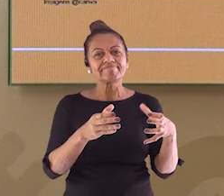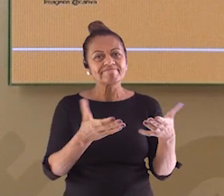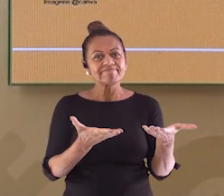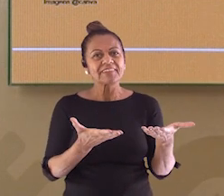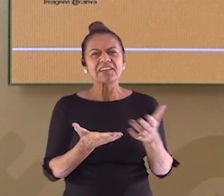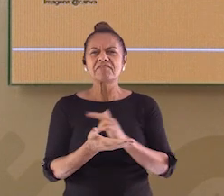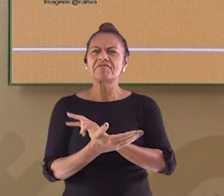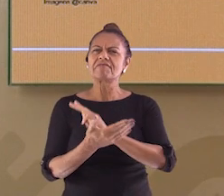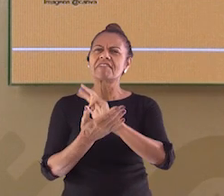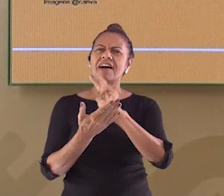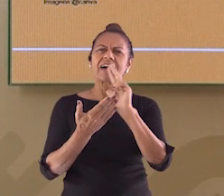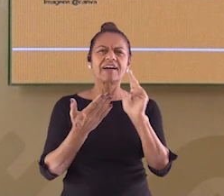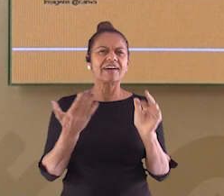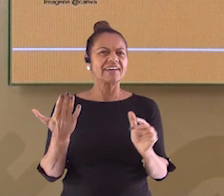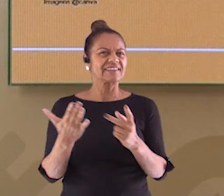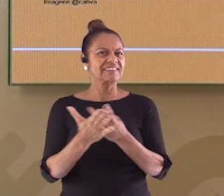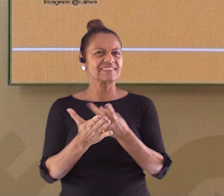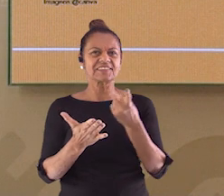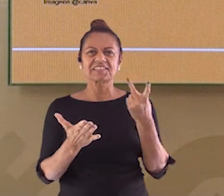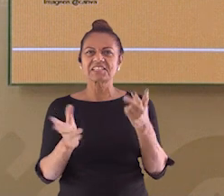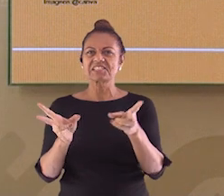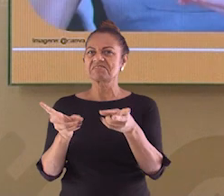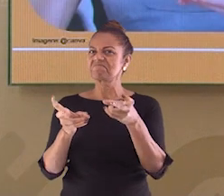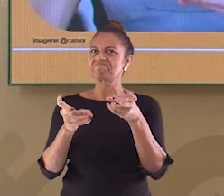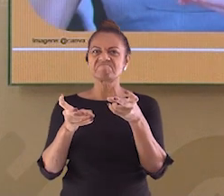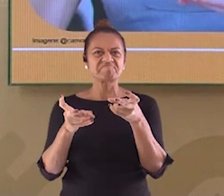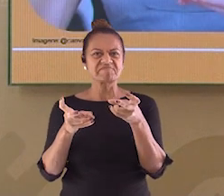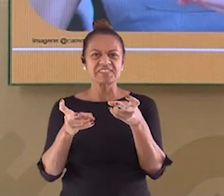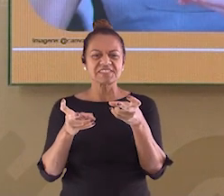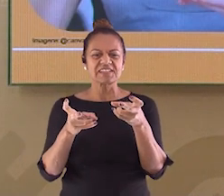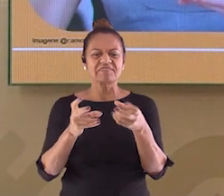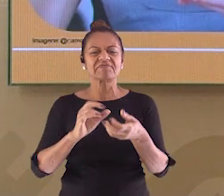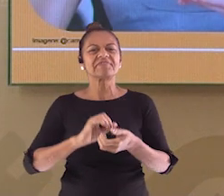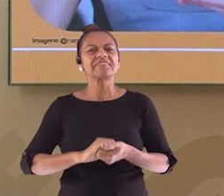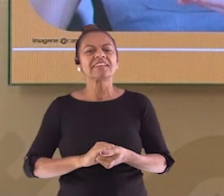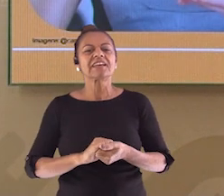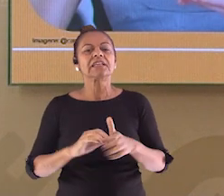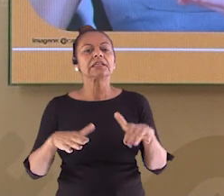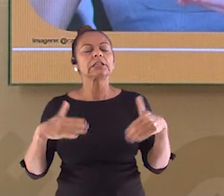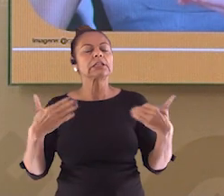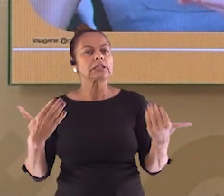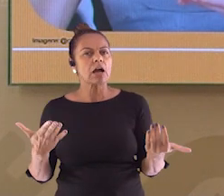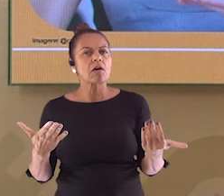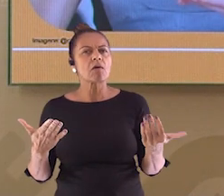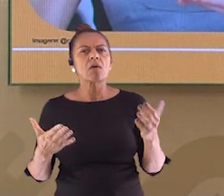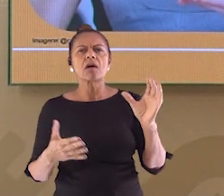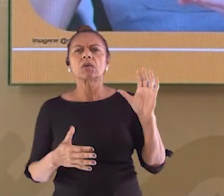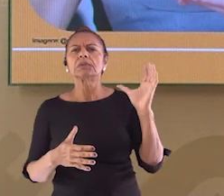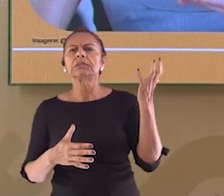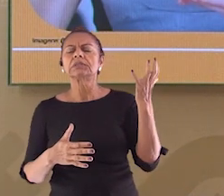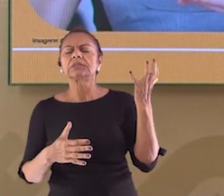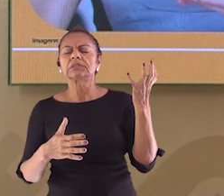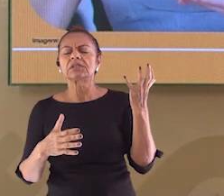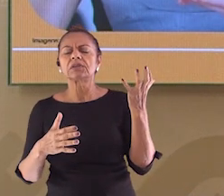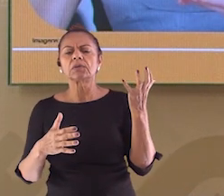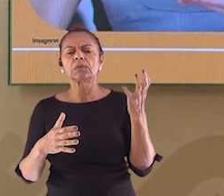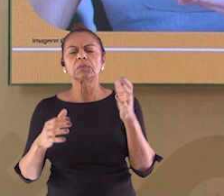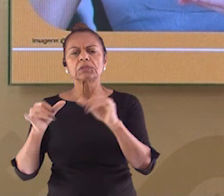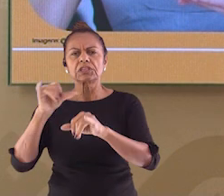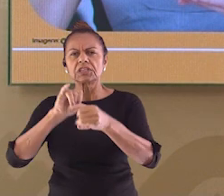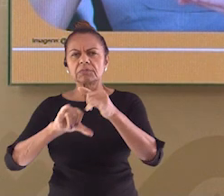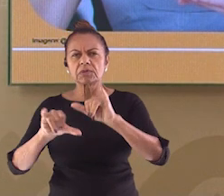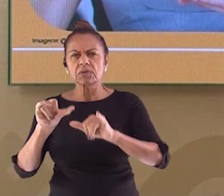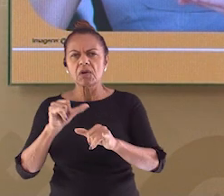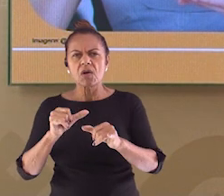das vezes passam despercebidos. Já que estamos falando de fenômenos químicos, sabe aquele analgésico que